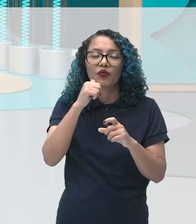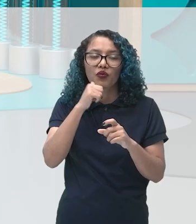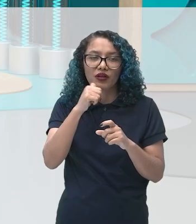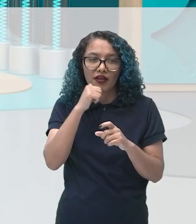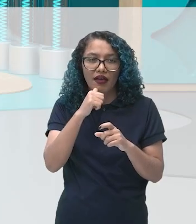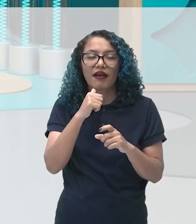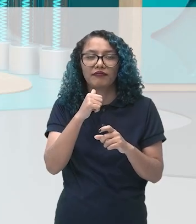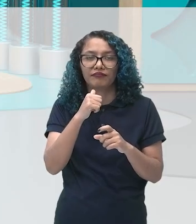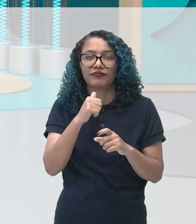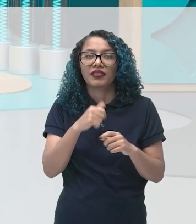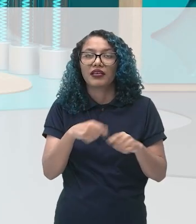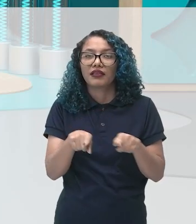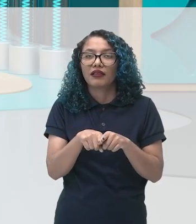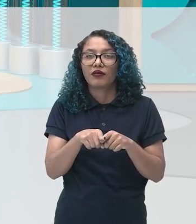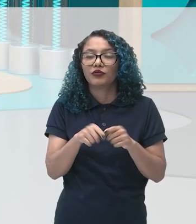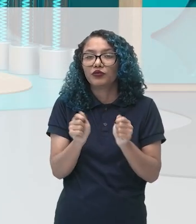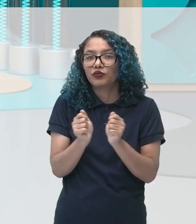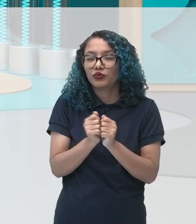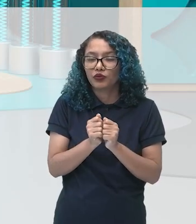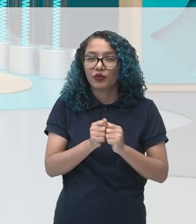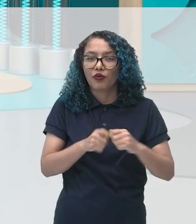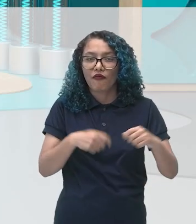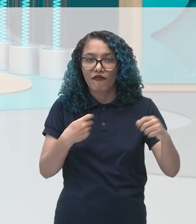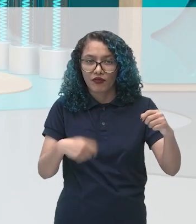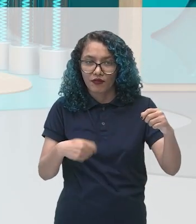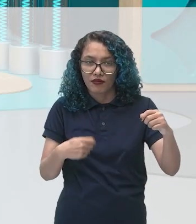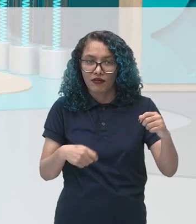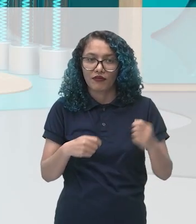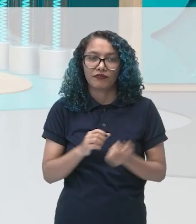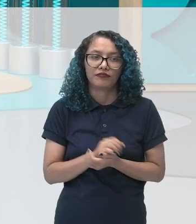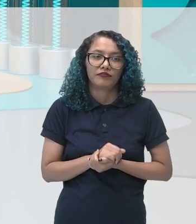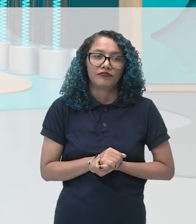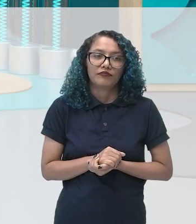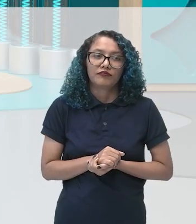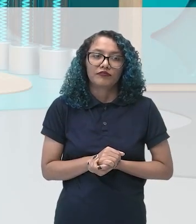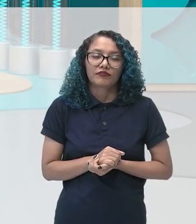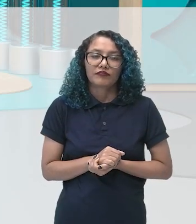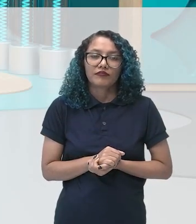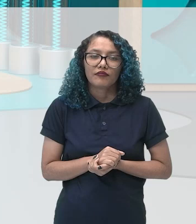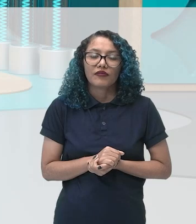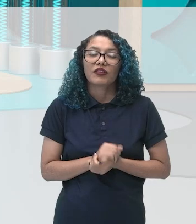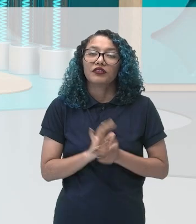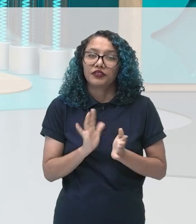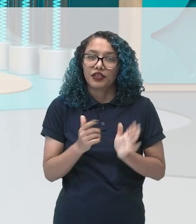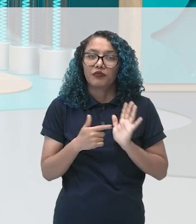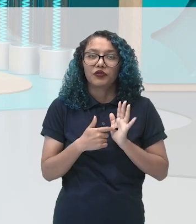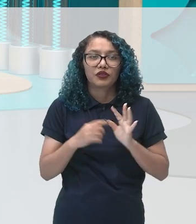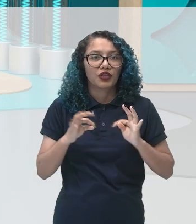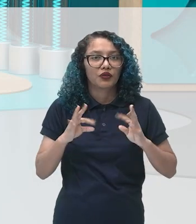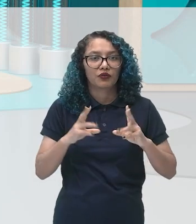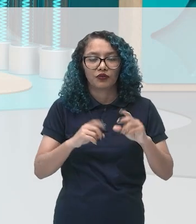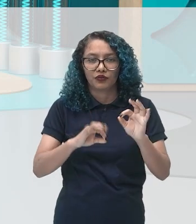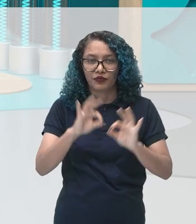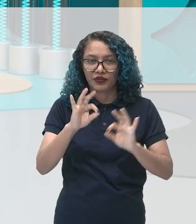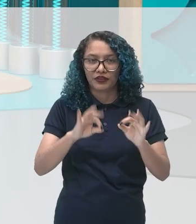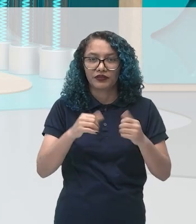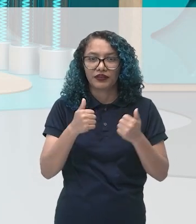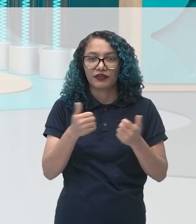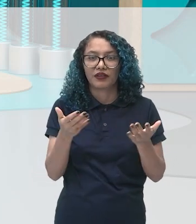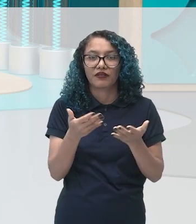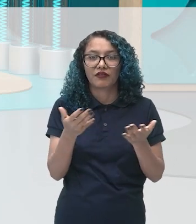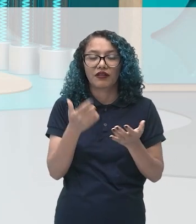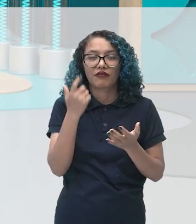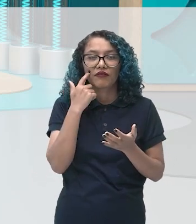instrumento musical dela, certo? Então, depois de eu mostrar para vocês todo este planejamento,